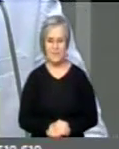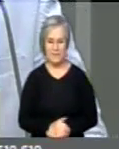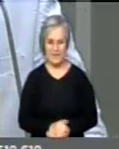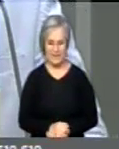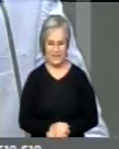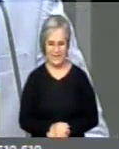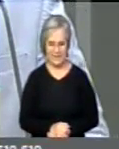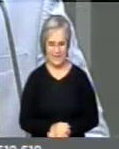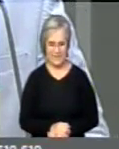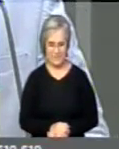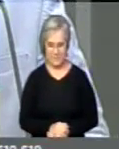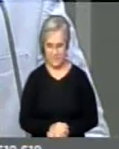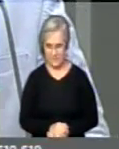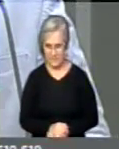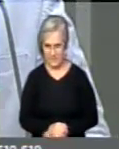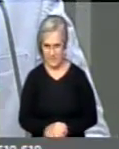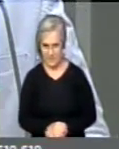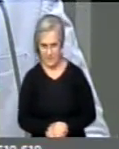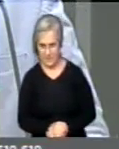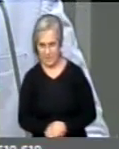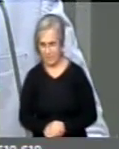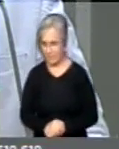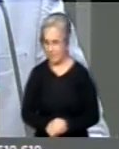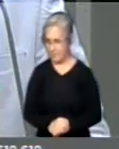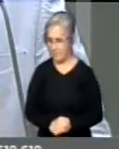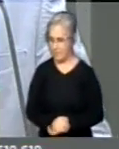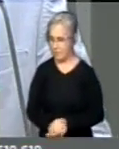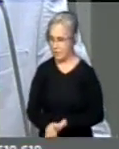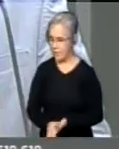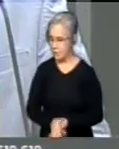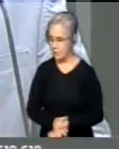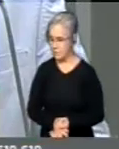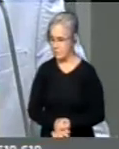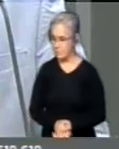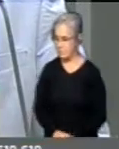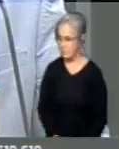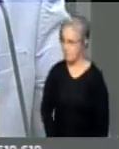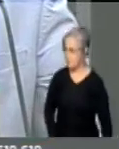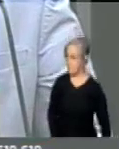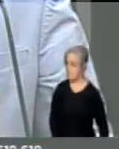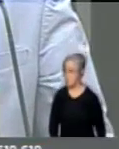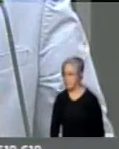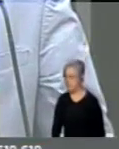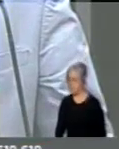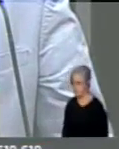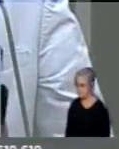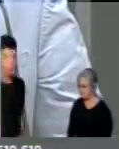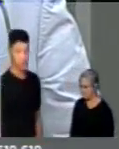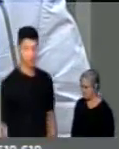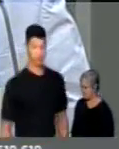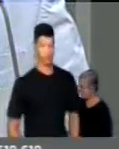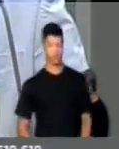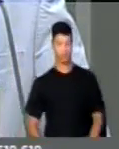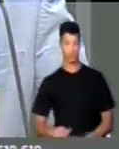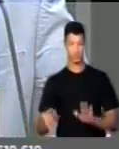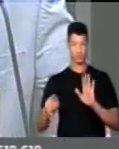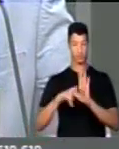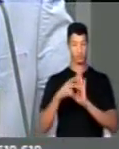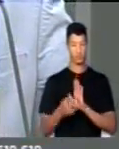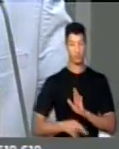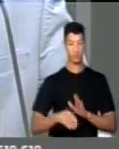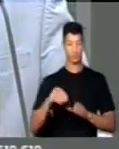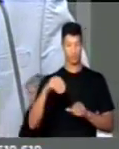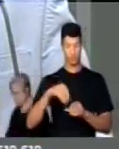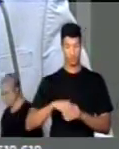parlamentar, que será presidida por mim, e eu agradeço a honra de ter sido referendado na